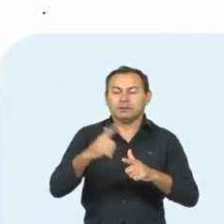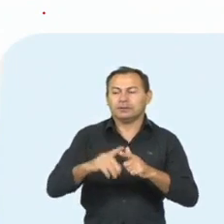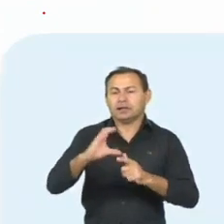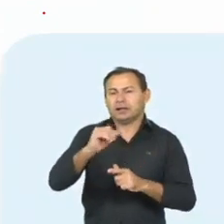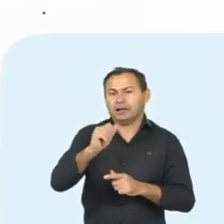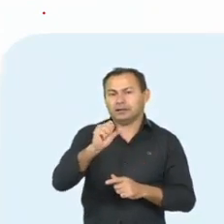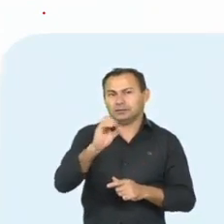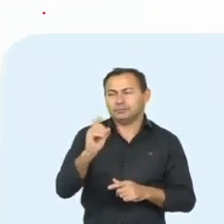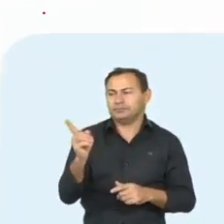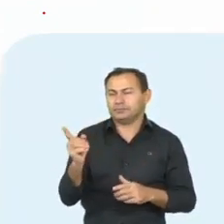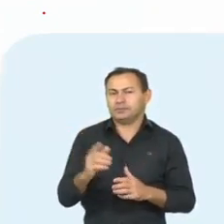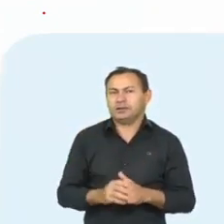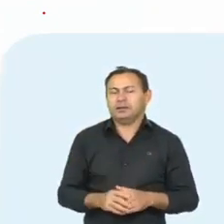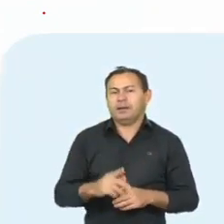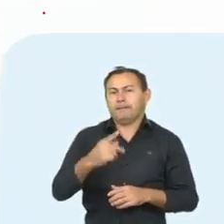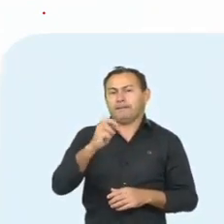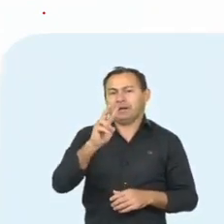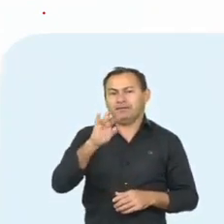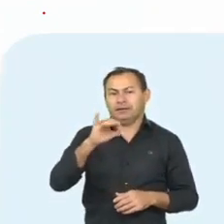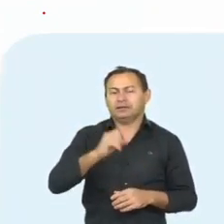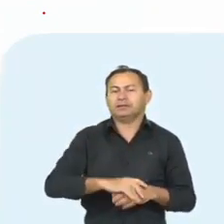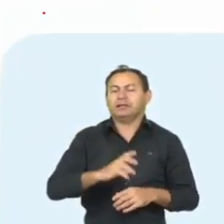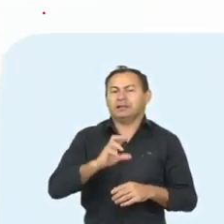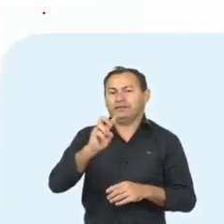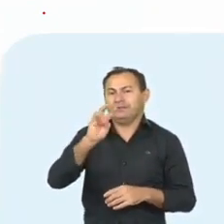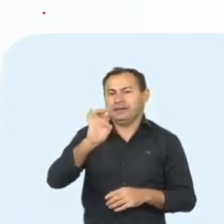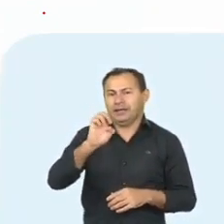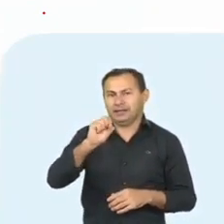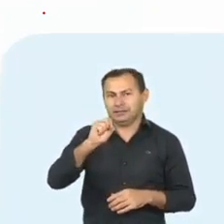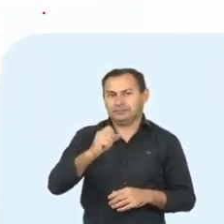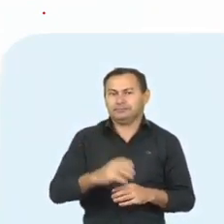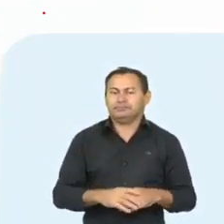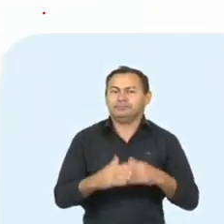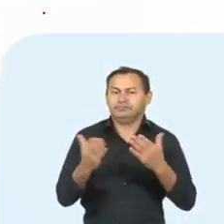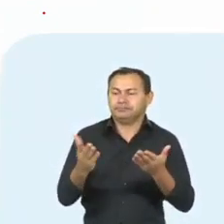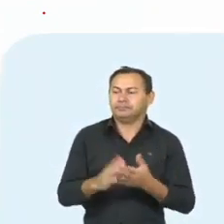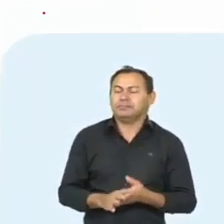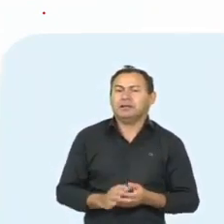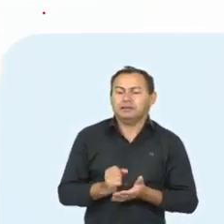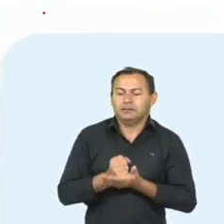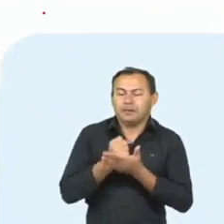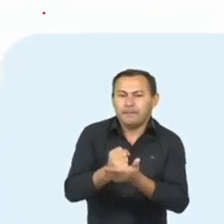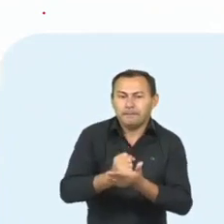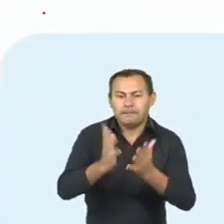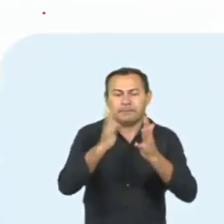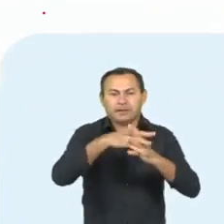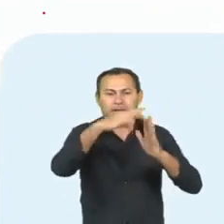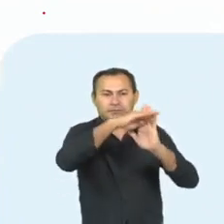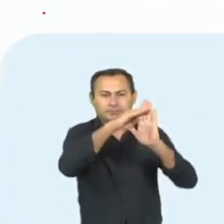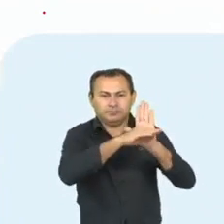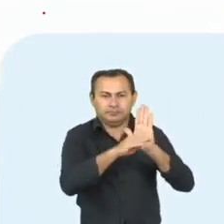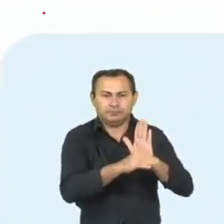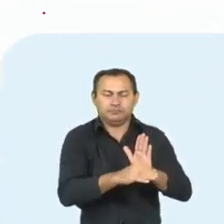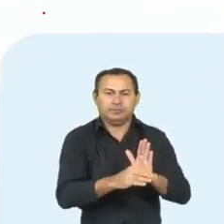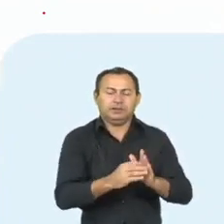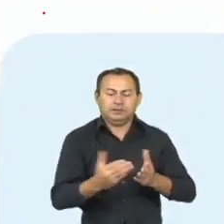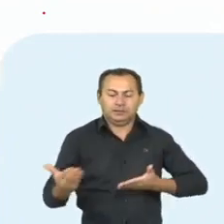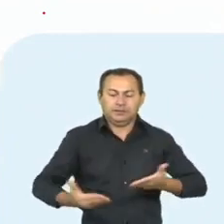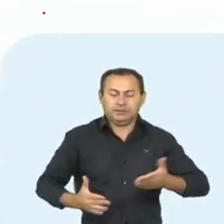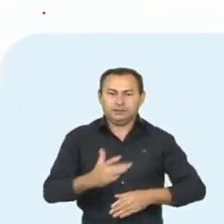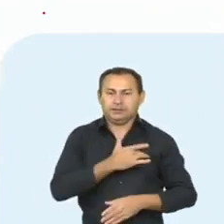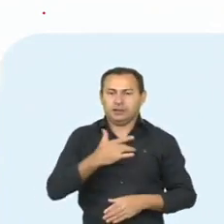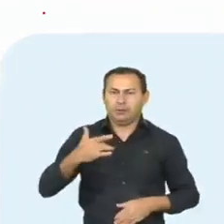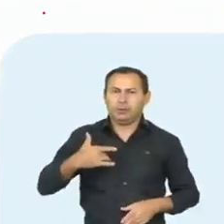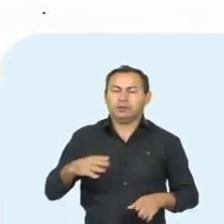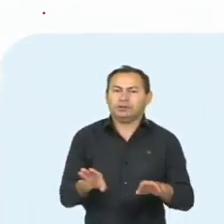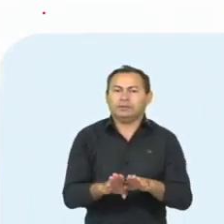caso, na prevalência, né? Ela tem esse viés. Bom, ela auxilia no planejamento de programas e serviços de saúde